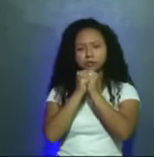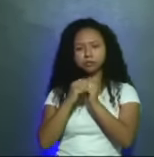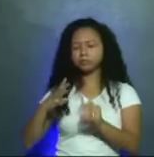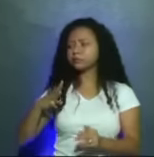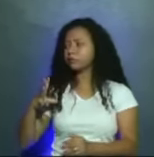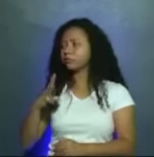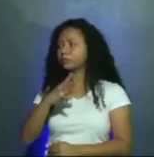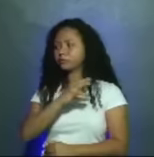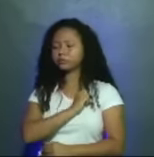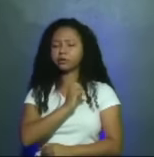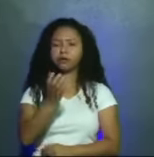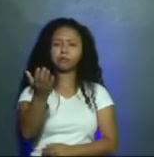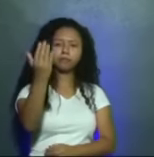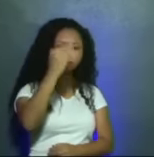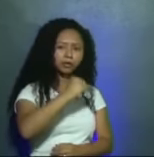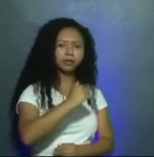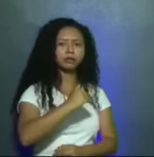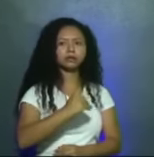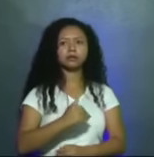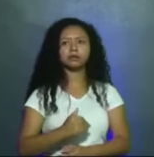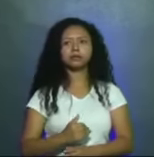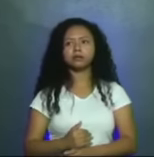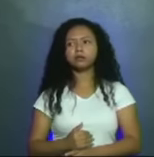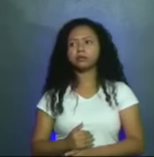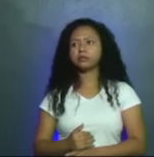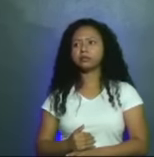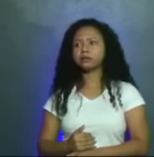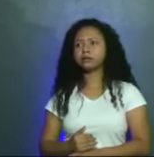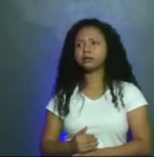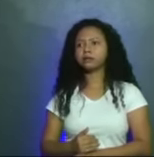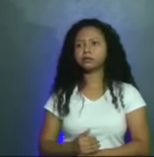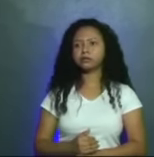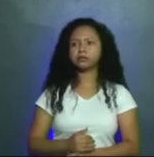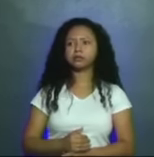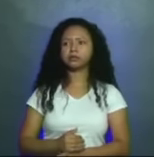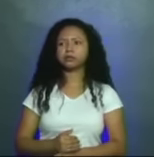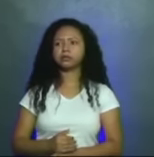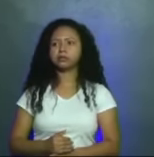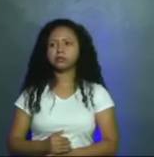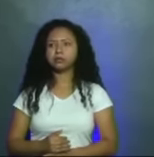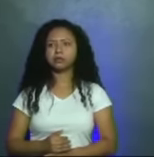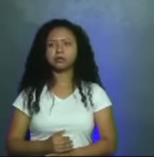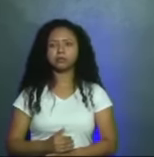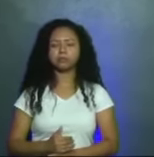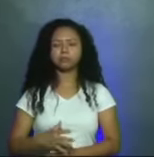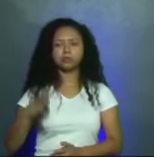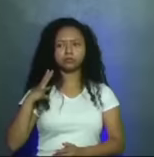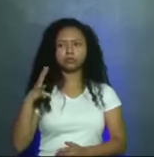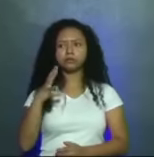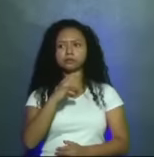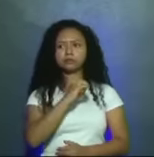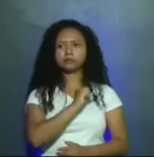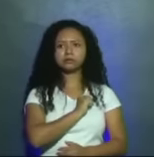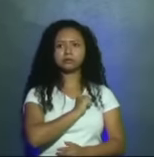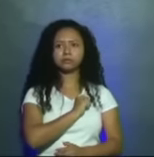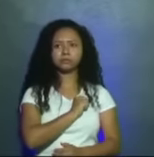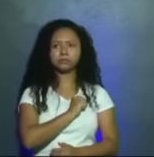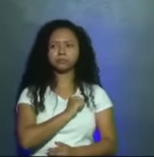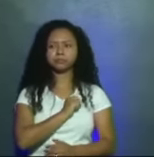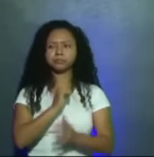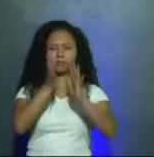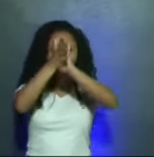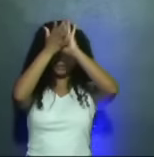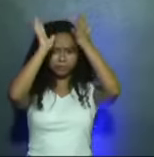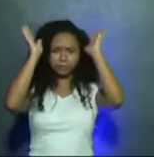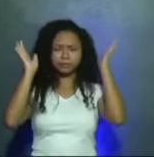lado, para salvação, esse senhor aqui. Amém, amém, glória a Deus, glória a Deus, glória a